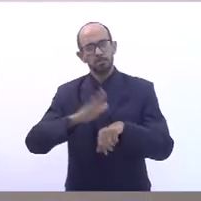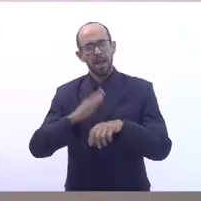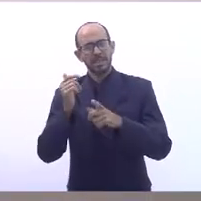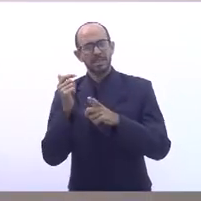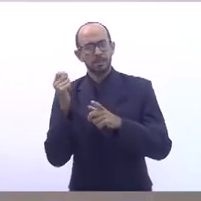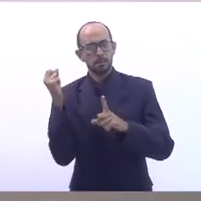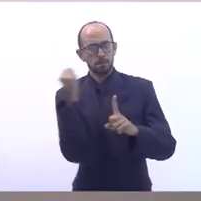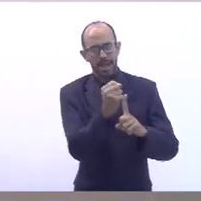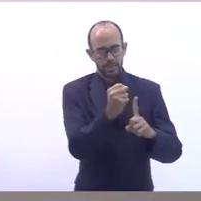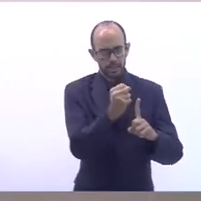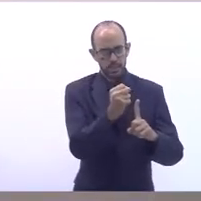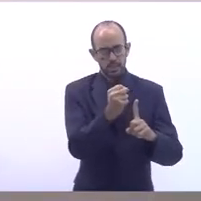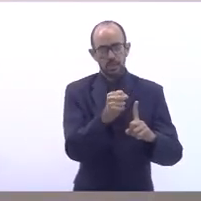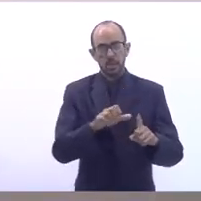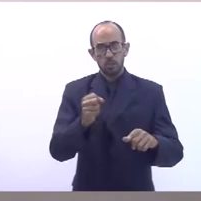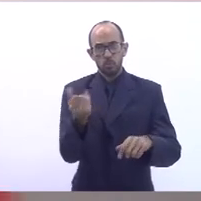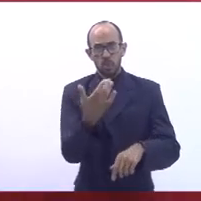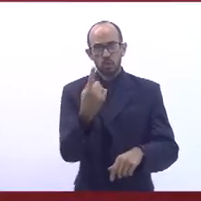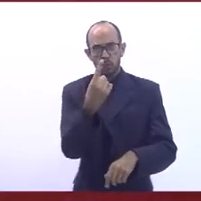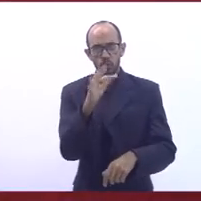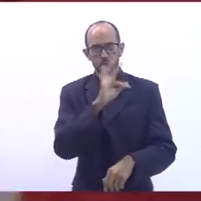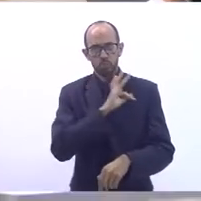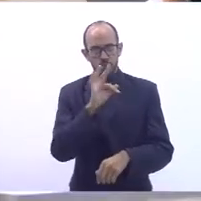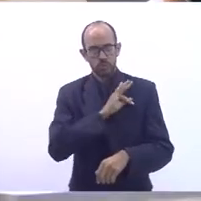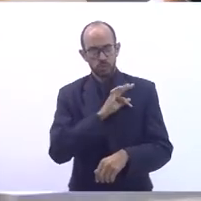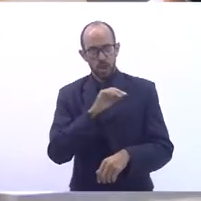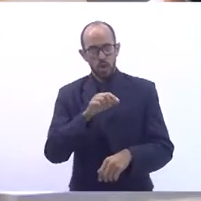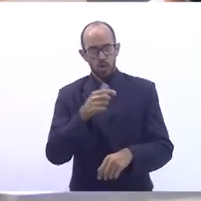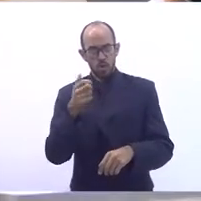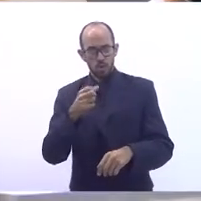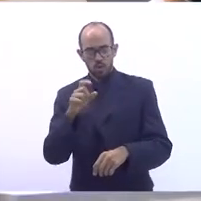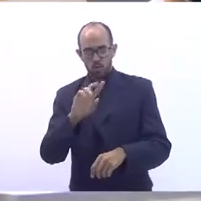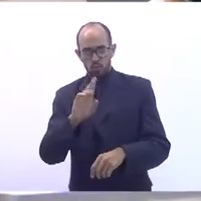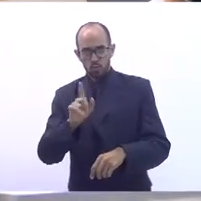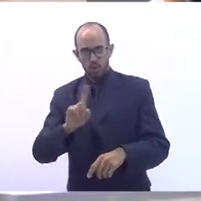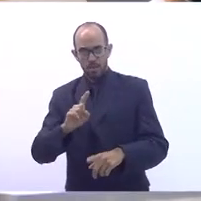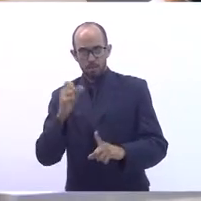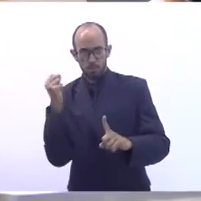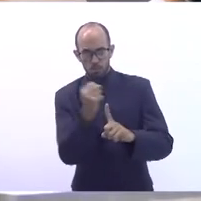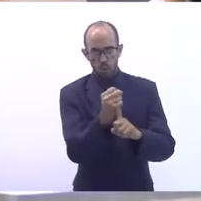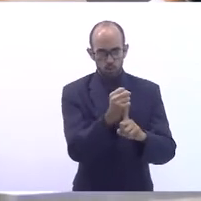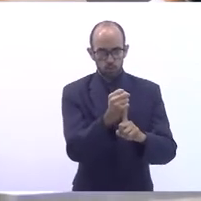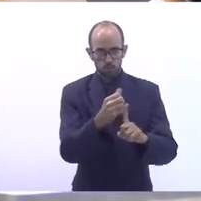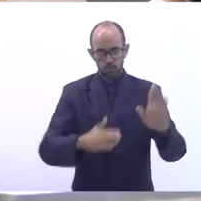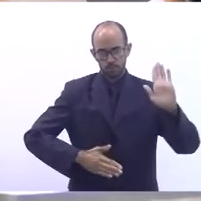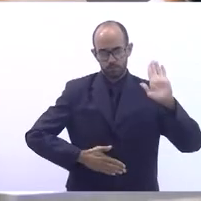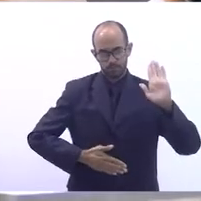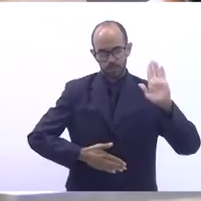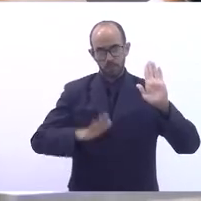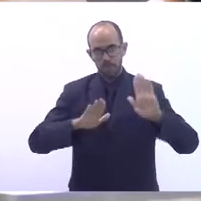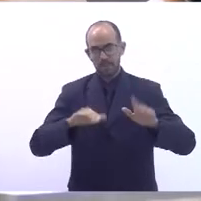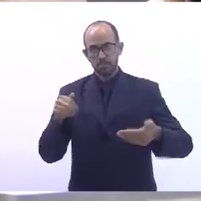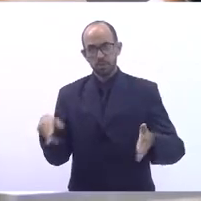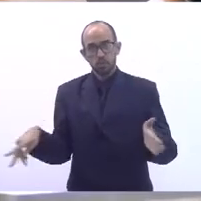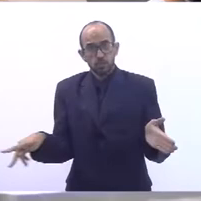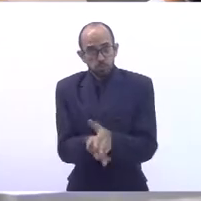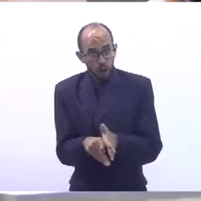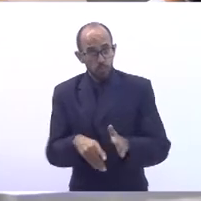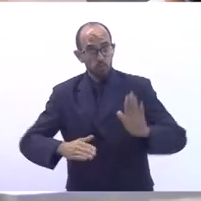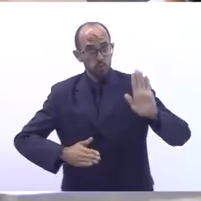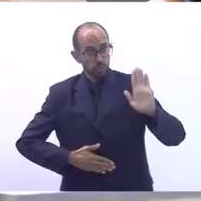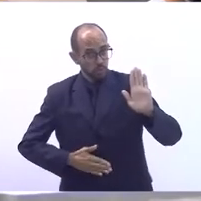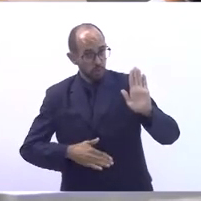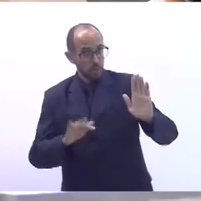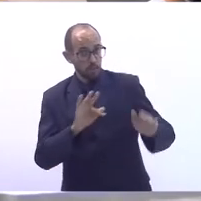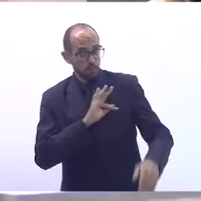mesma e quando o policial não é morto pelos ditos de criminosos das favelas mas sim pelos próprios criminosos da polícia